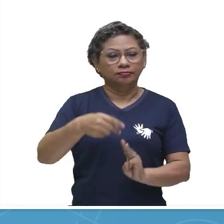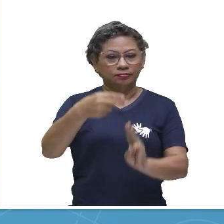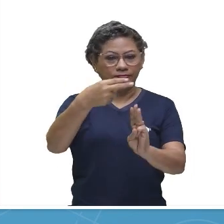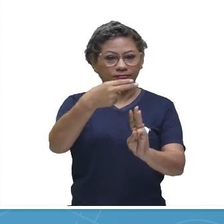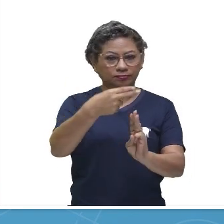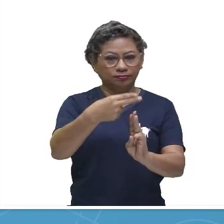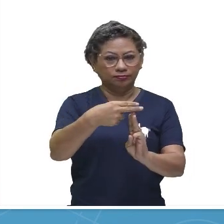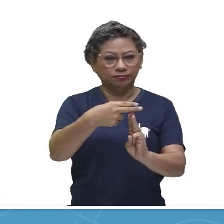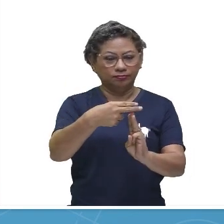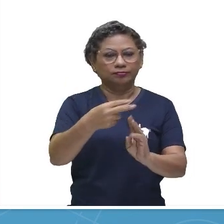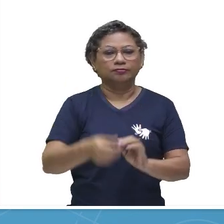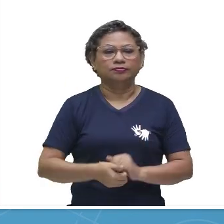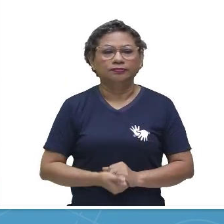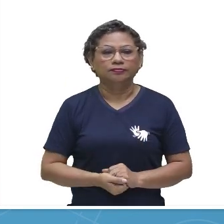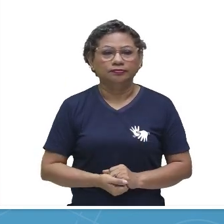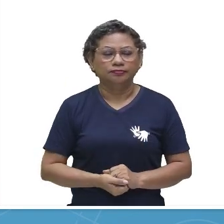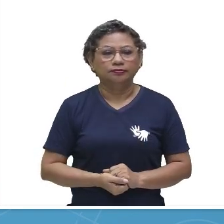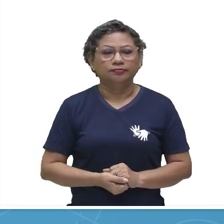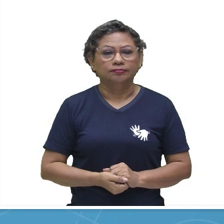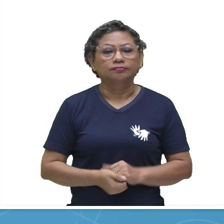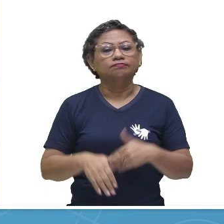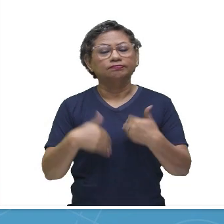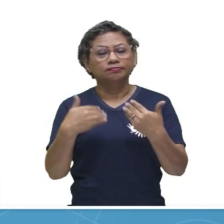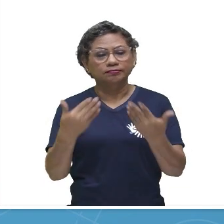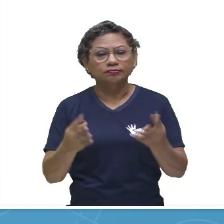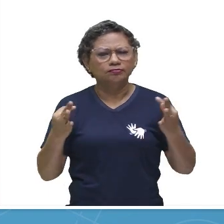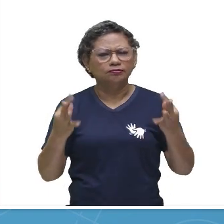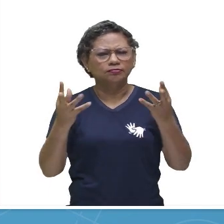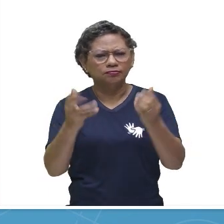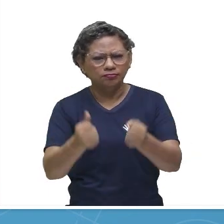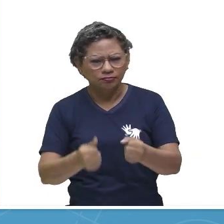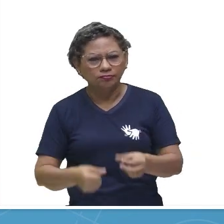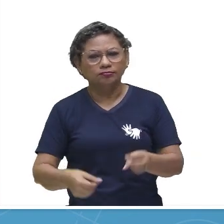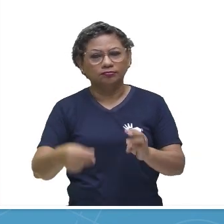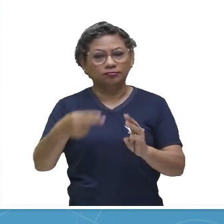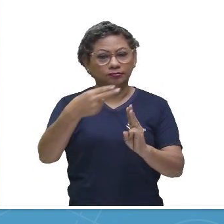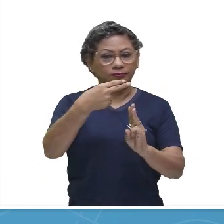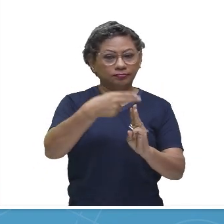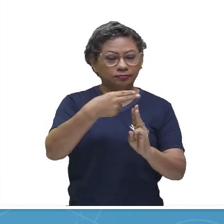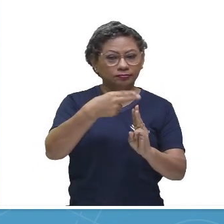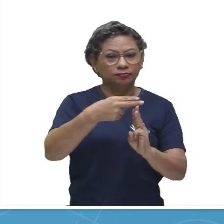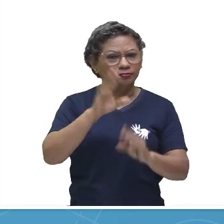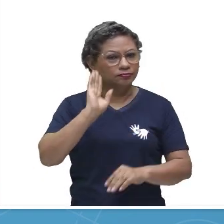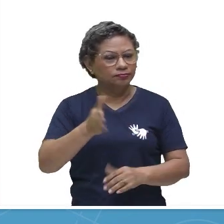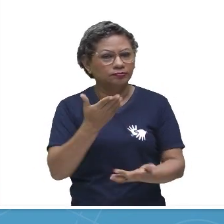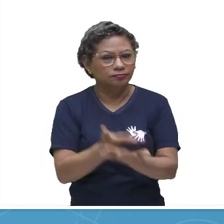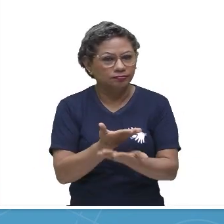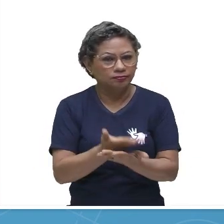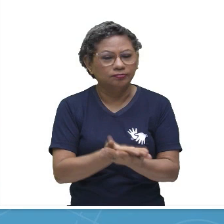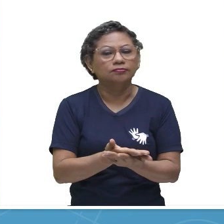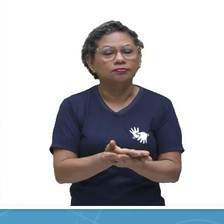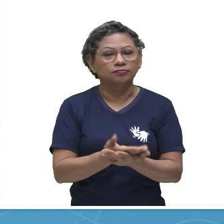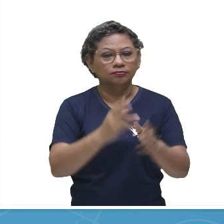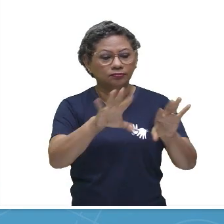Então, assim, na potenciação, todas as propriedades anteriormente estudadas, elas serão válidas também para